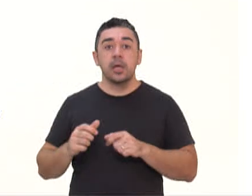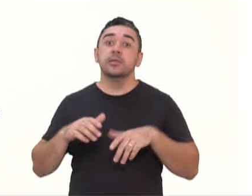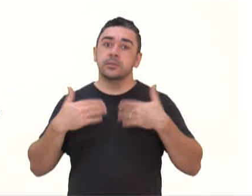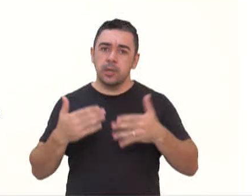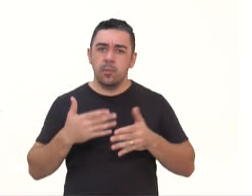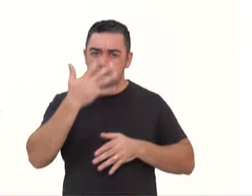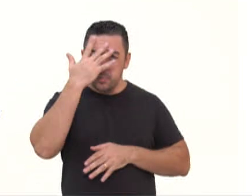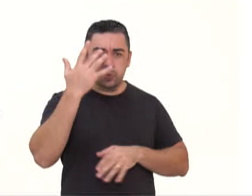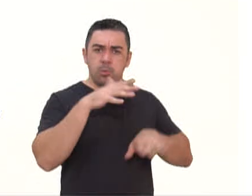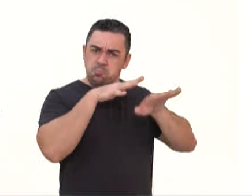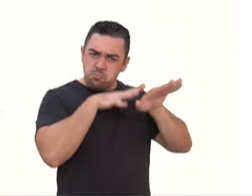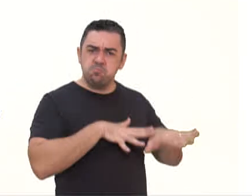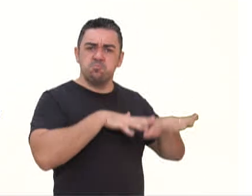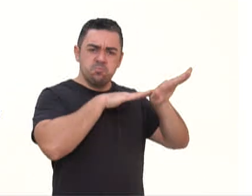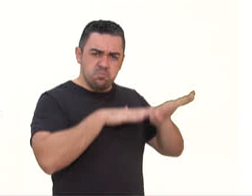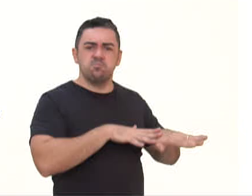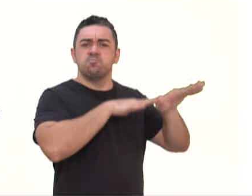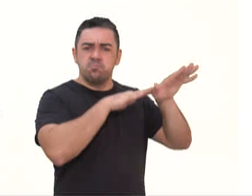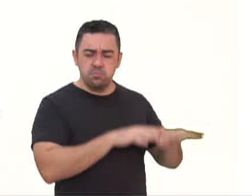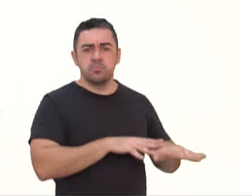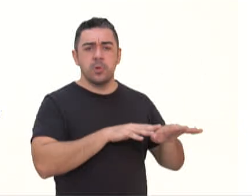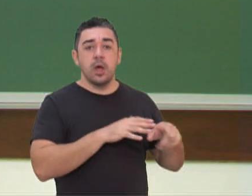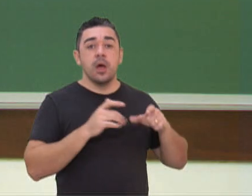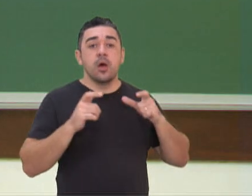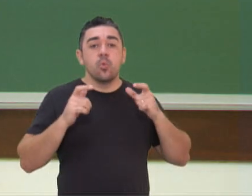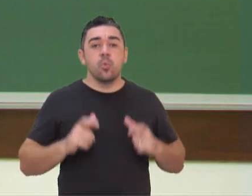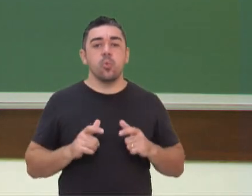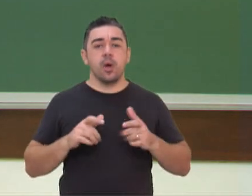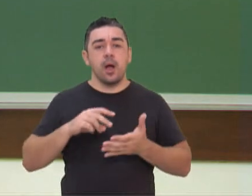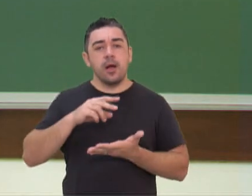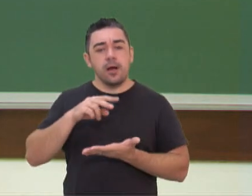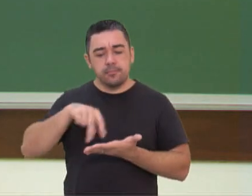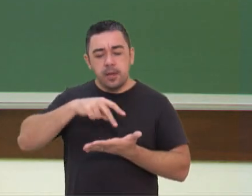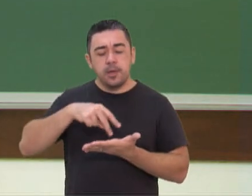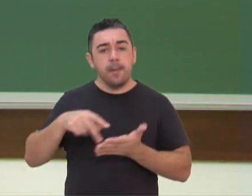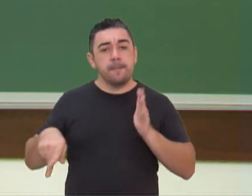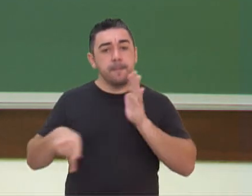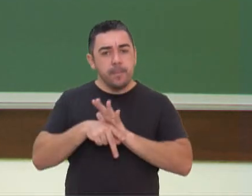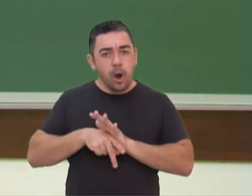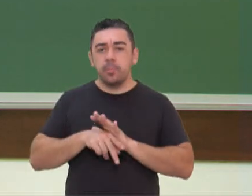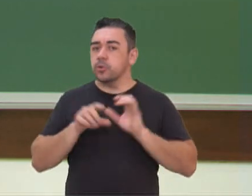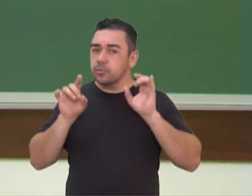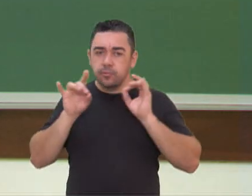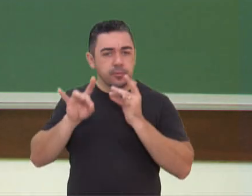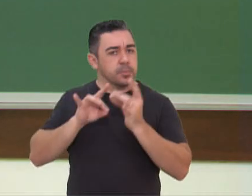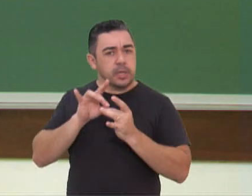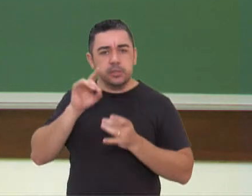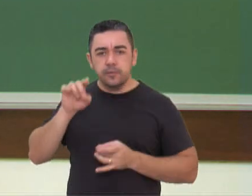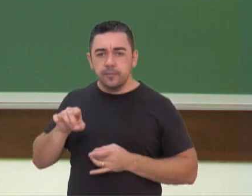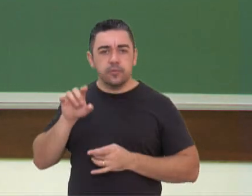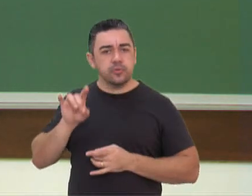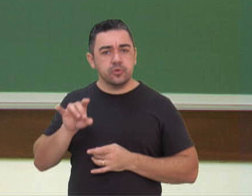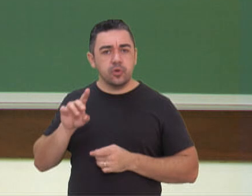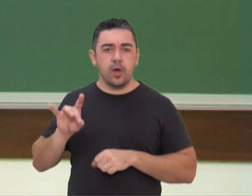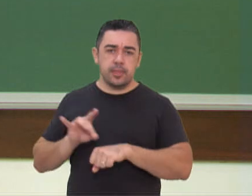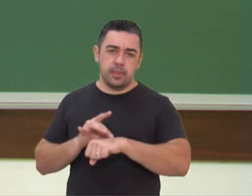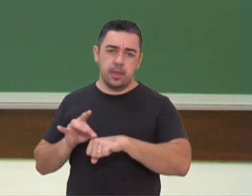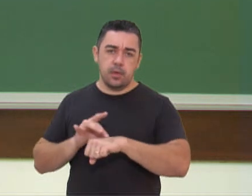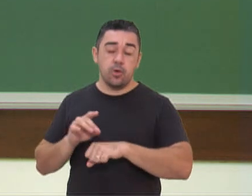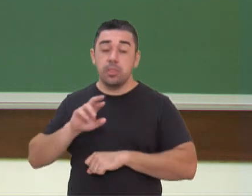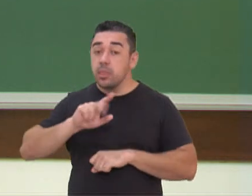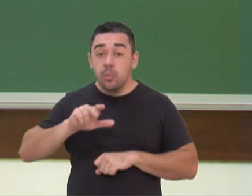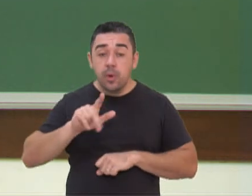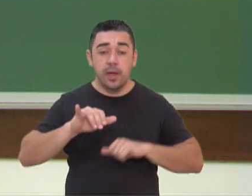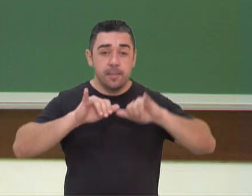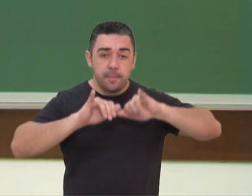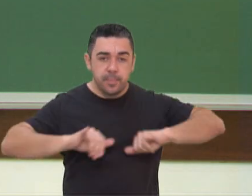a passarem a criar espaços de lazer exclusivos para negros, reservados para negros. Então, não é só uma imprensa